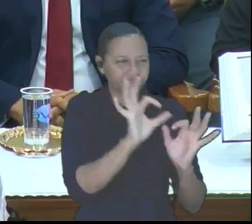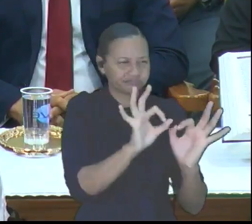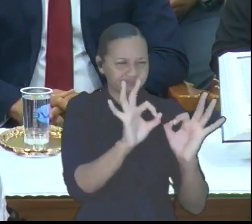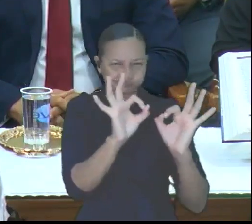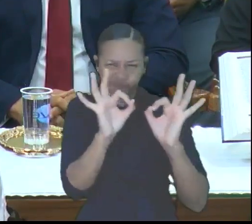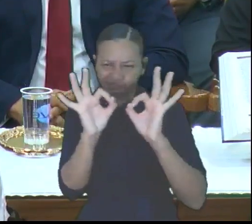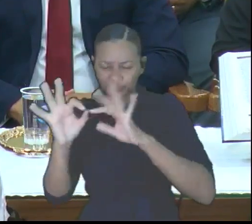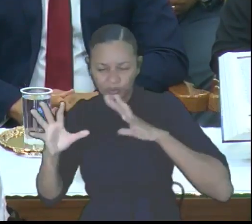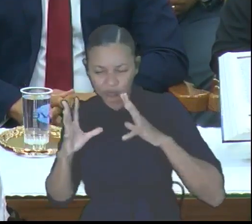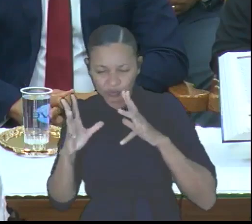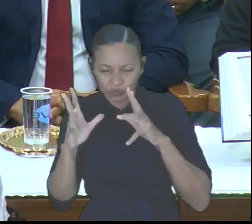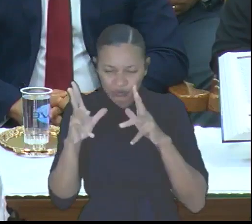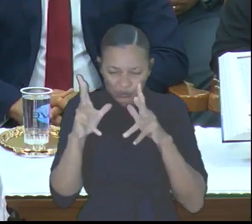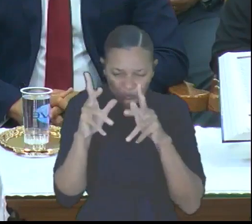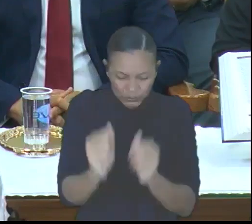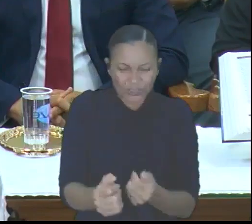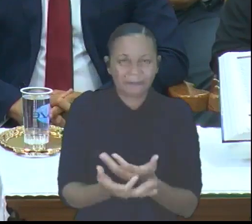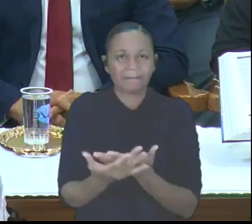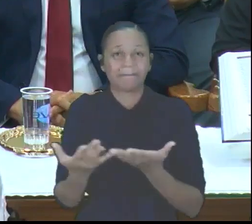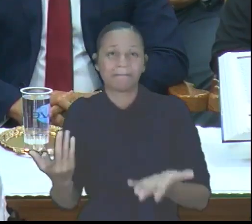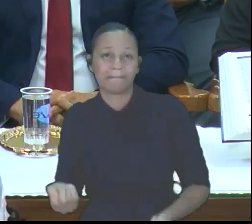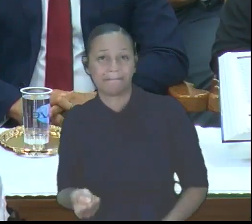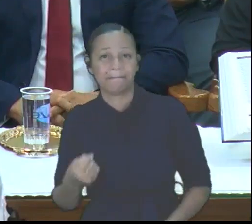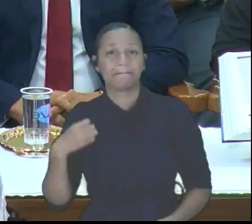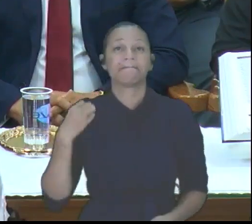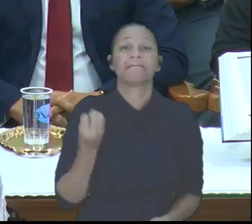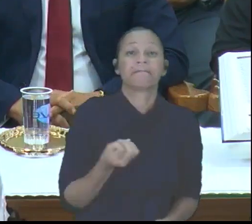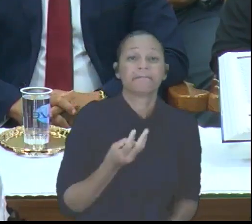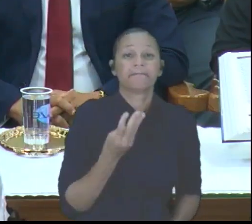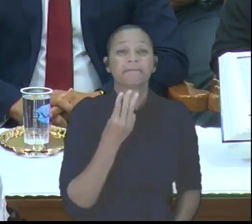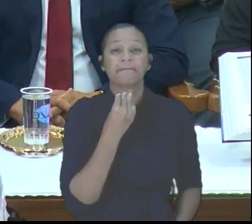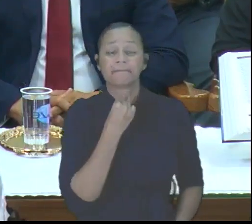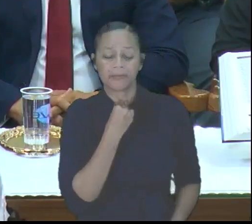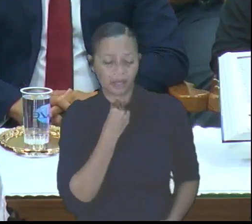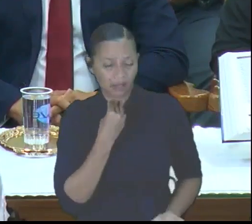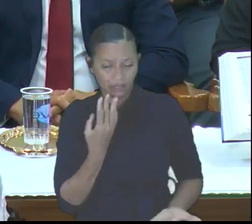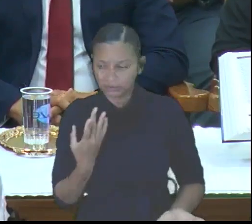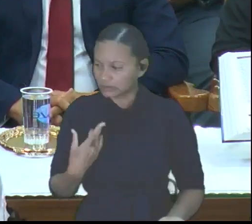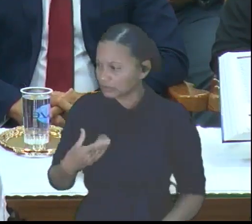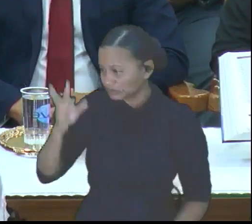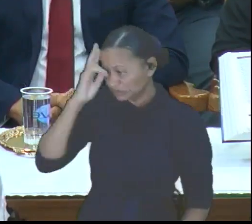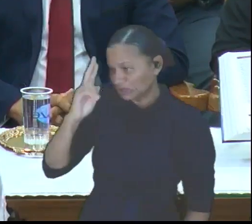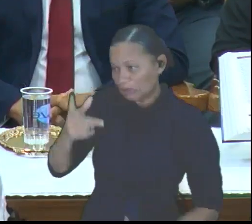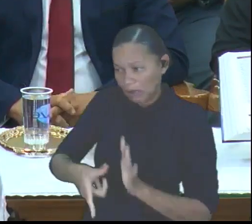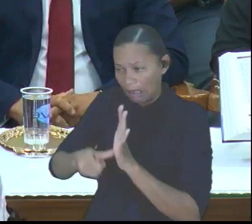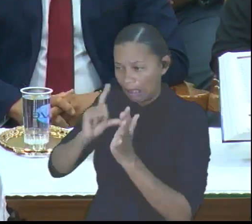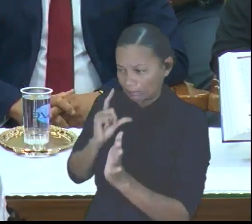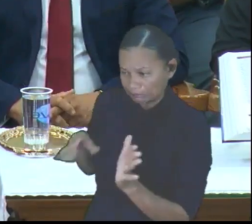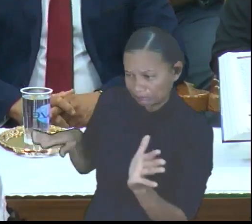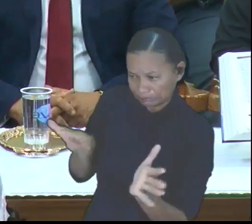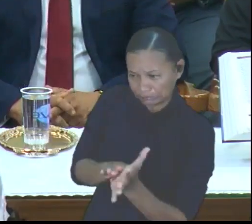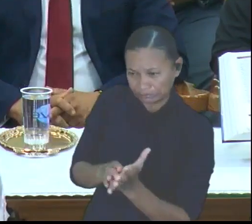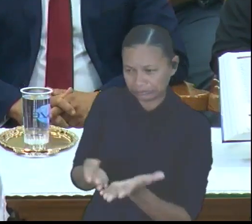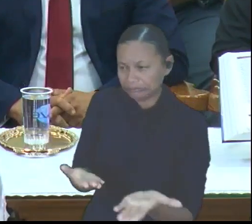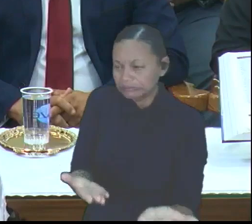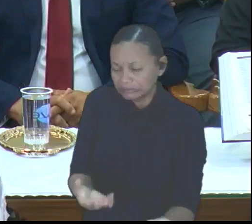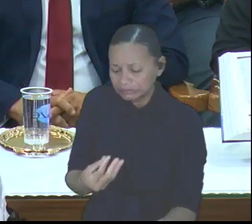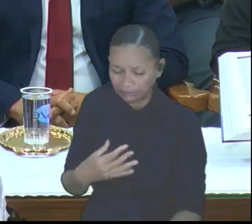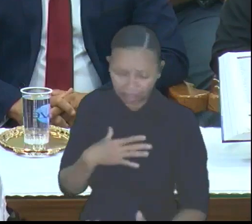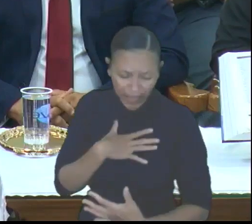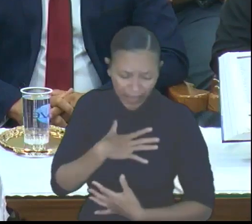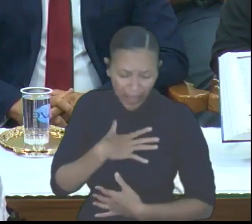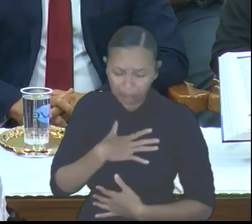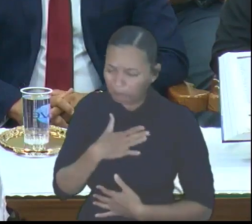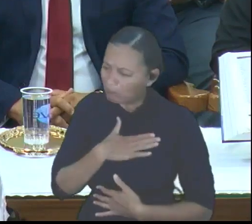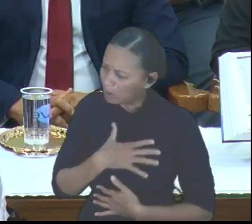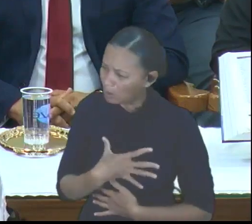todos. Jesus chega em Betânia, Marta aparece. Senhor, se tu estivesse aqui, o meu